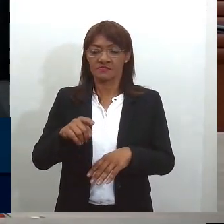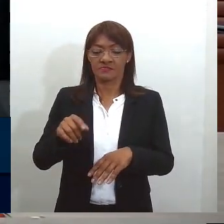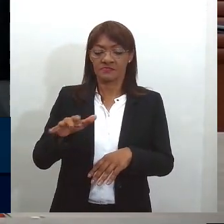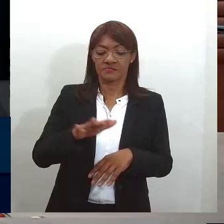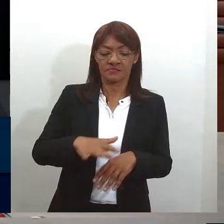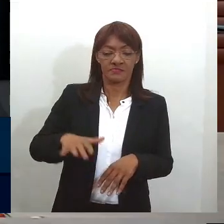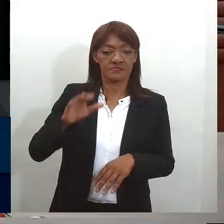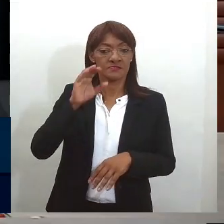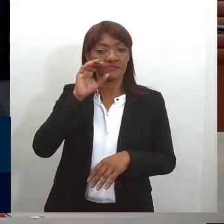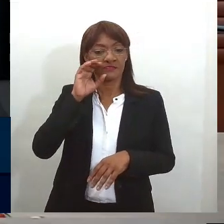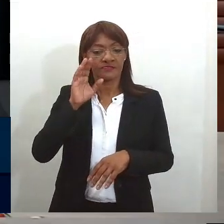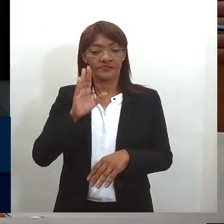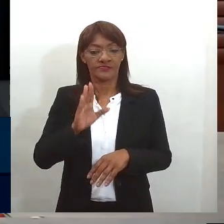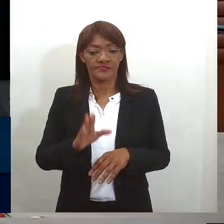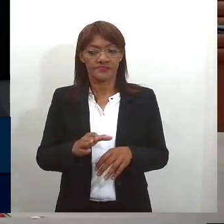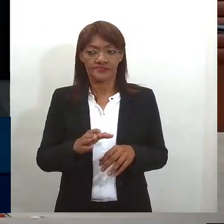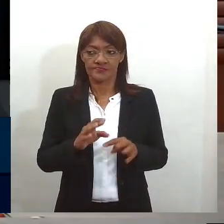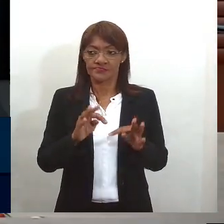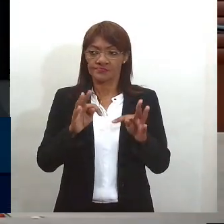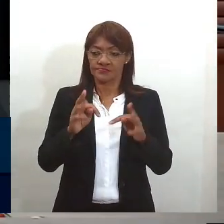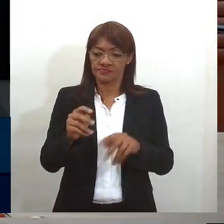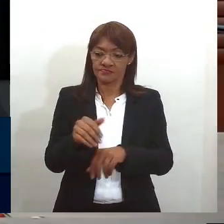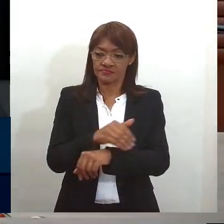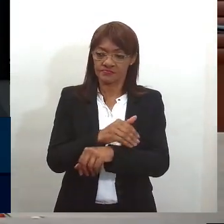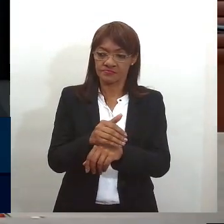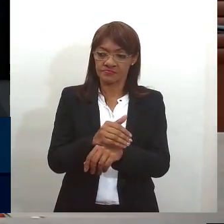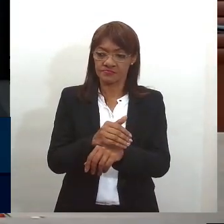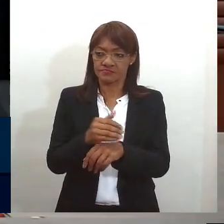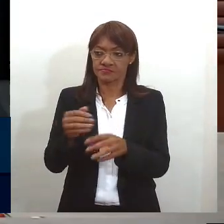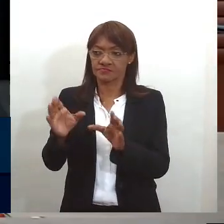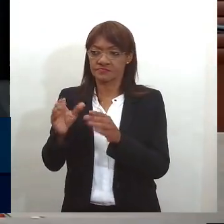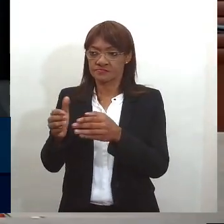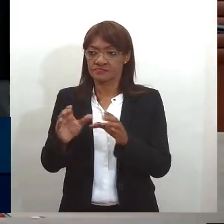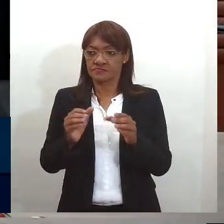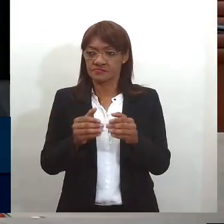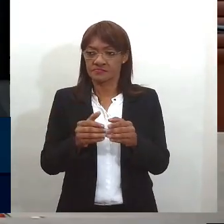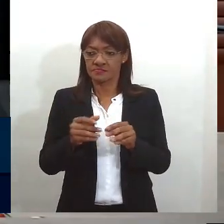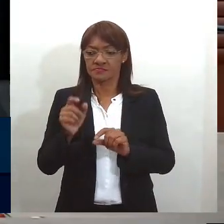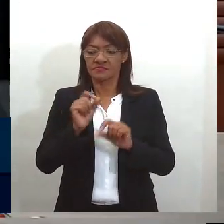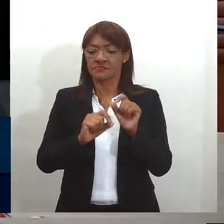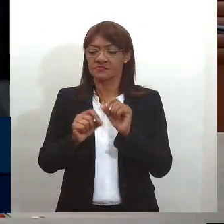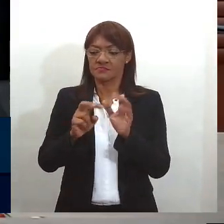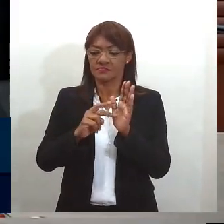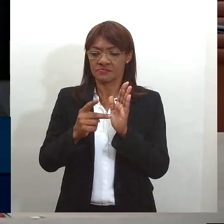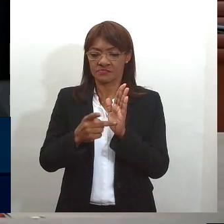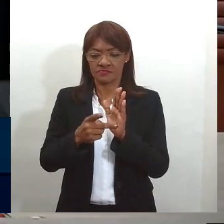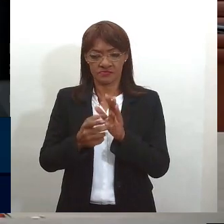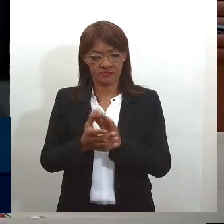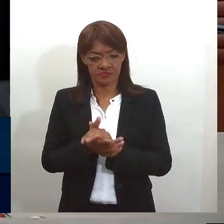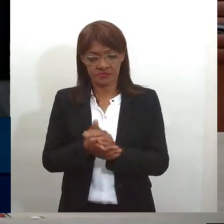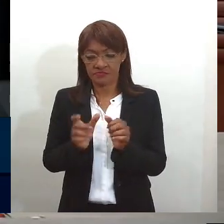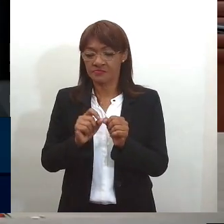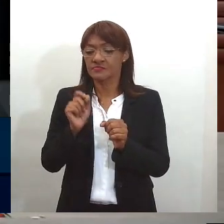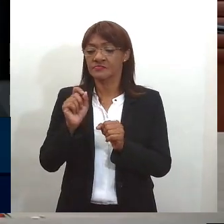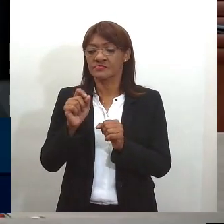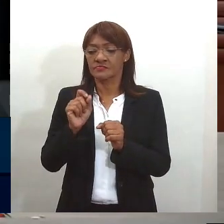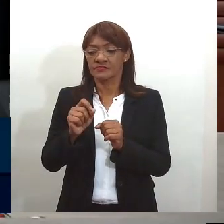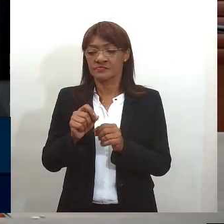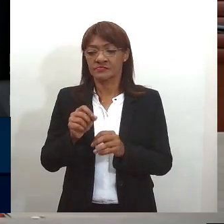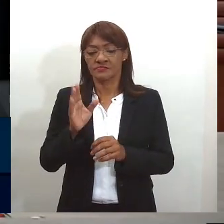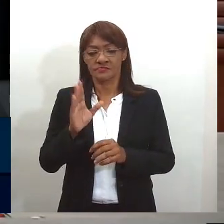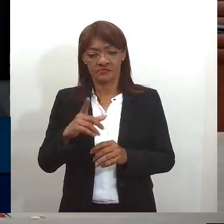das condições, o que é... Nesse sentido, o que é que está sendo feito, já que teve essa arrecadação, esse aumento, e